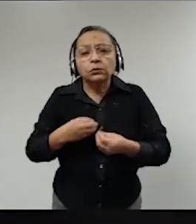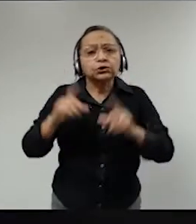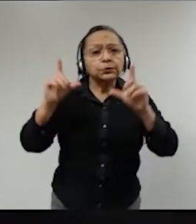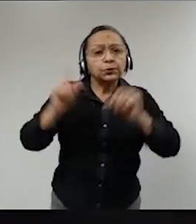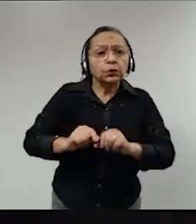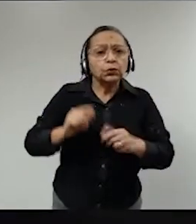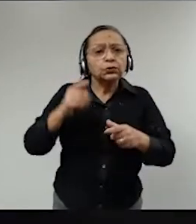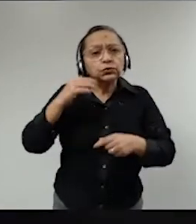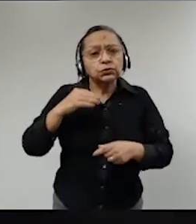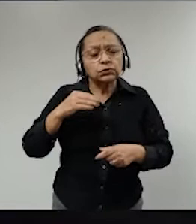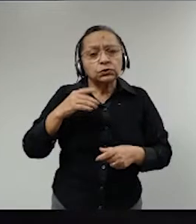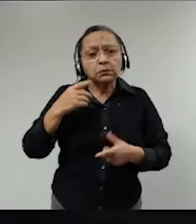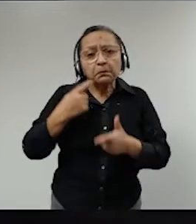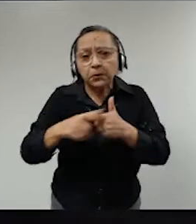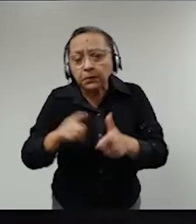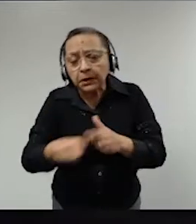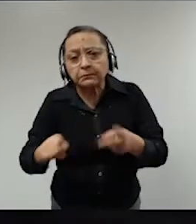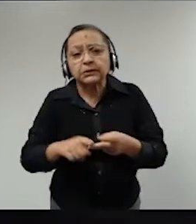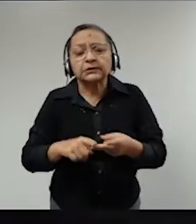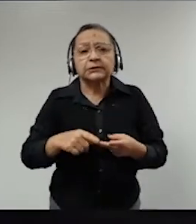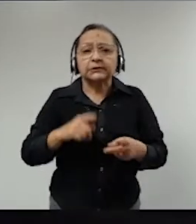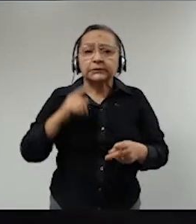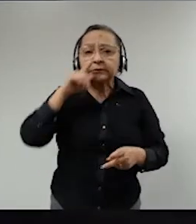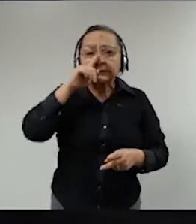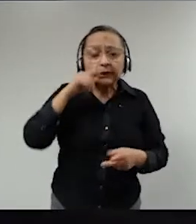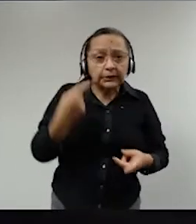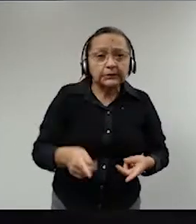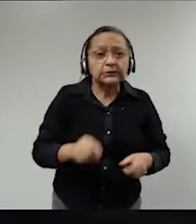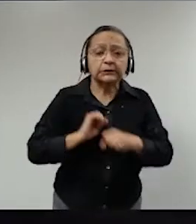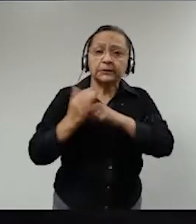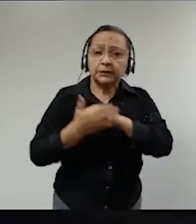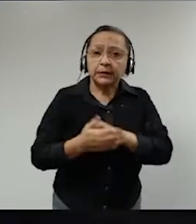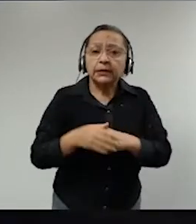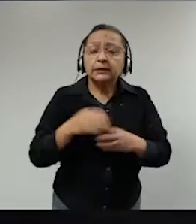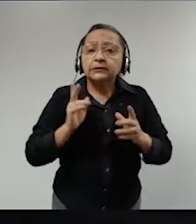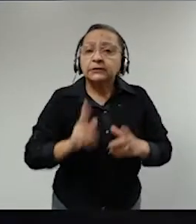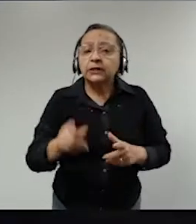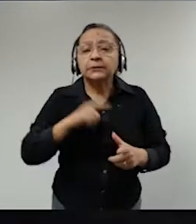da crise, sempre com a premissa de promover um ambiente concorrencial o